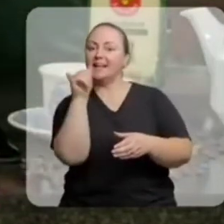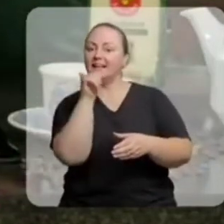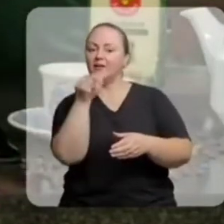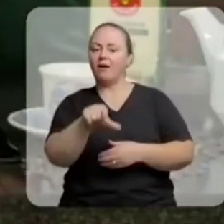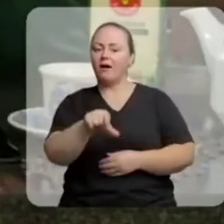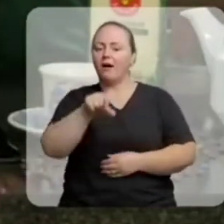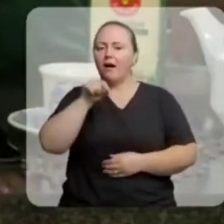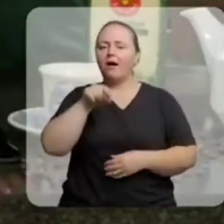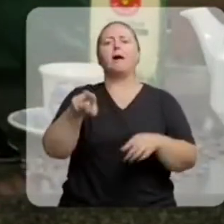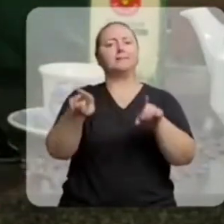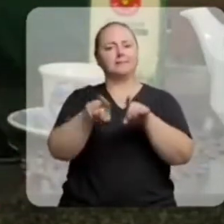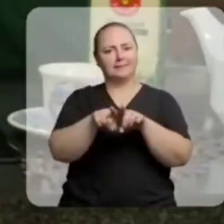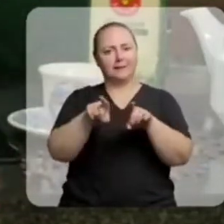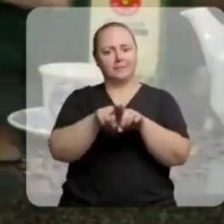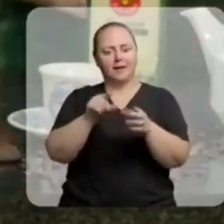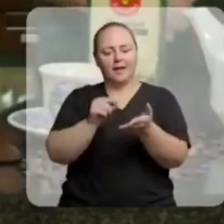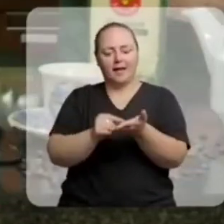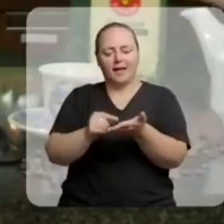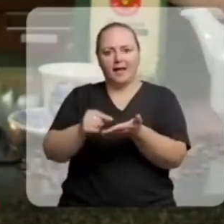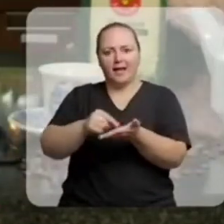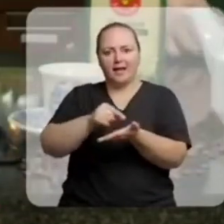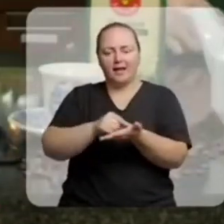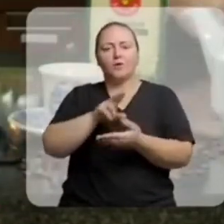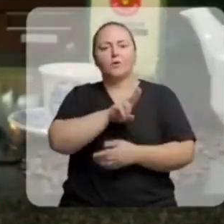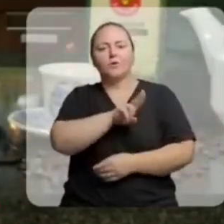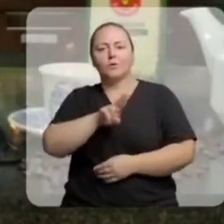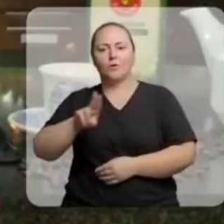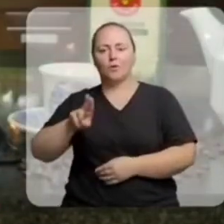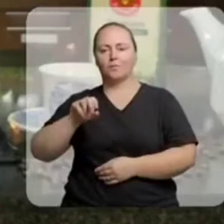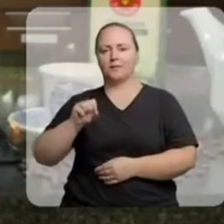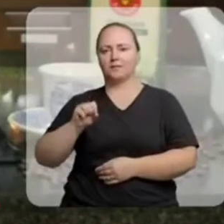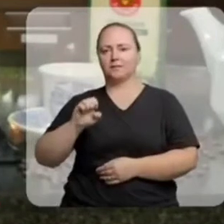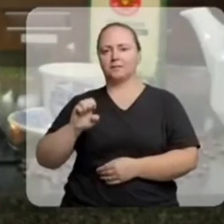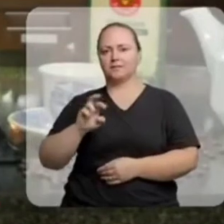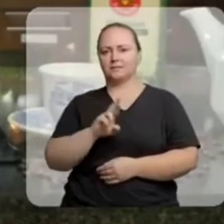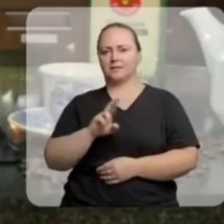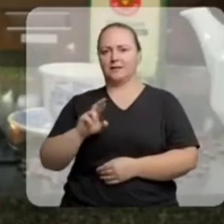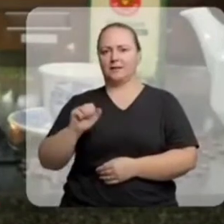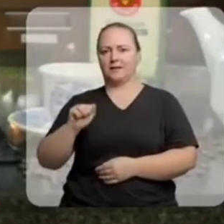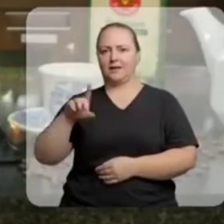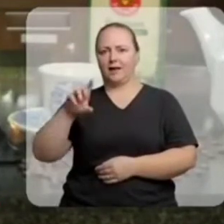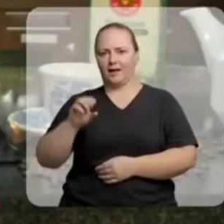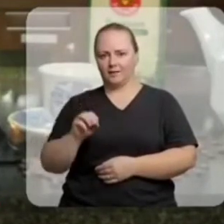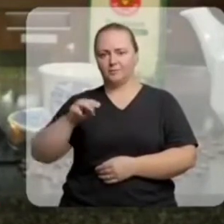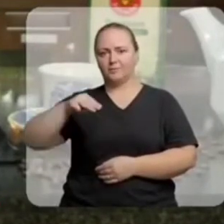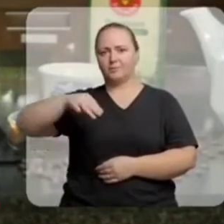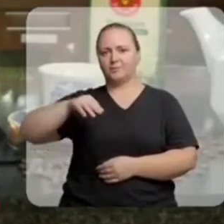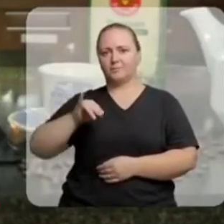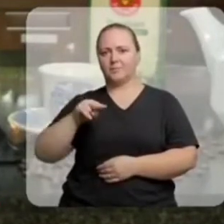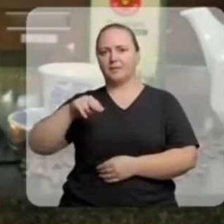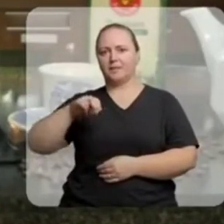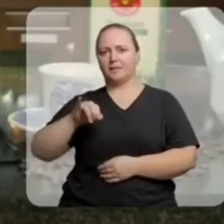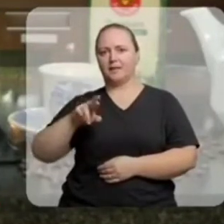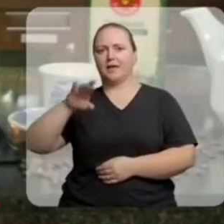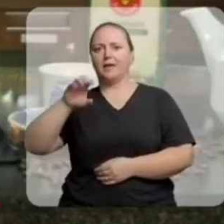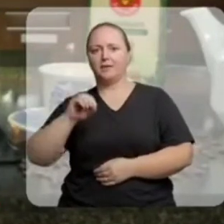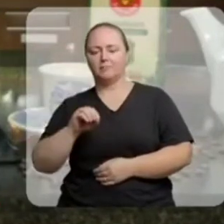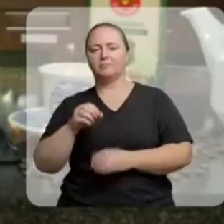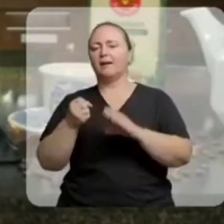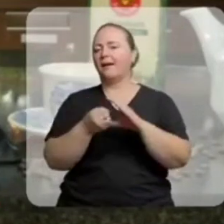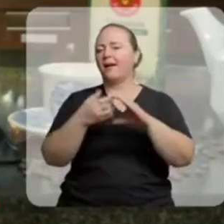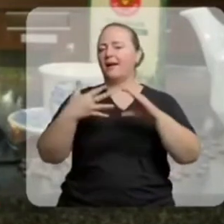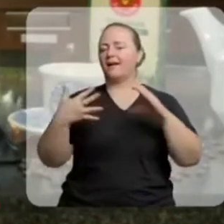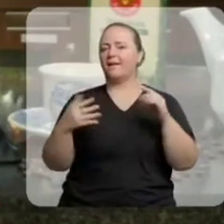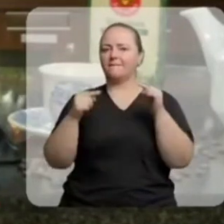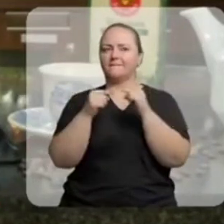em grão também, Cerrado Mineiro. É, as características desse café, né, ele é uma bebida mole, com sabor